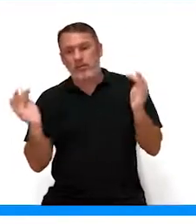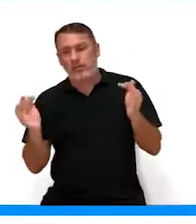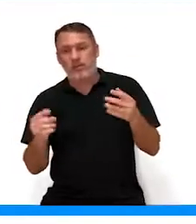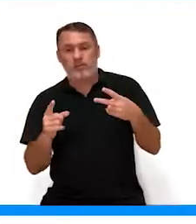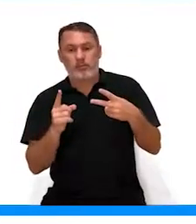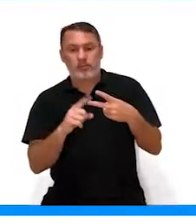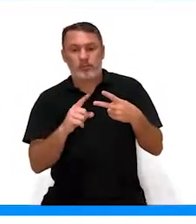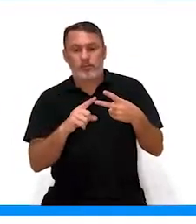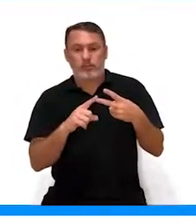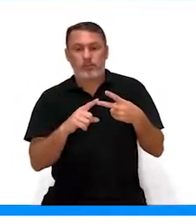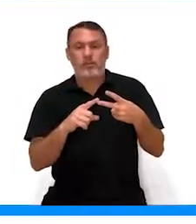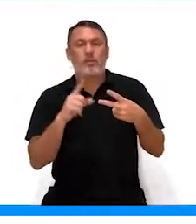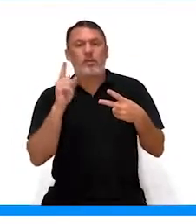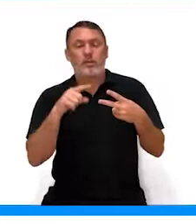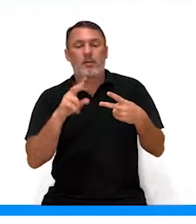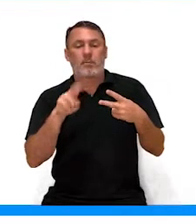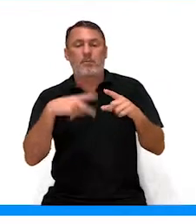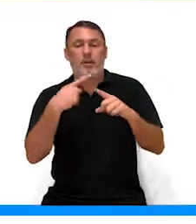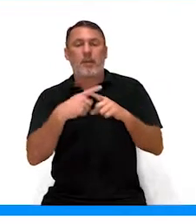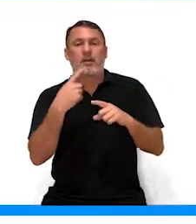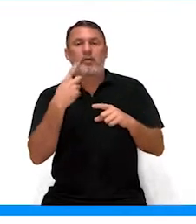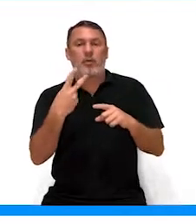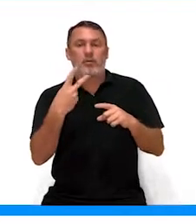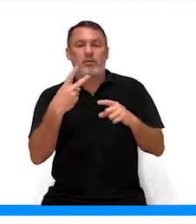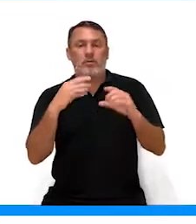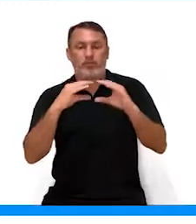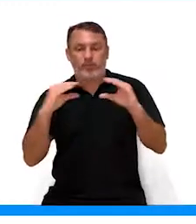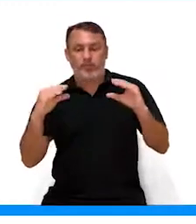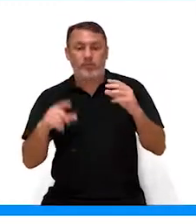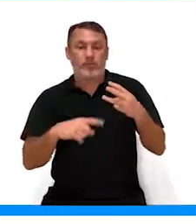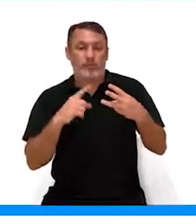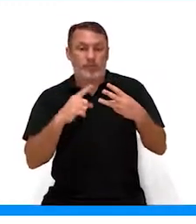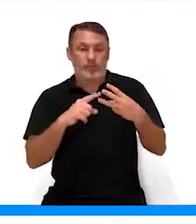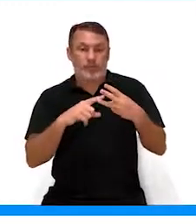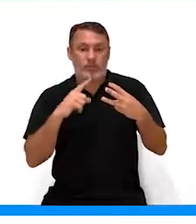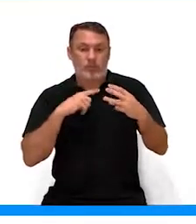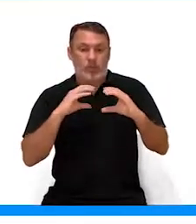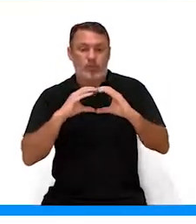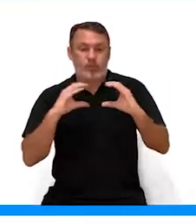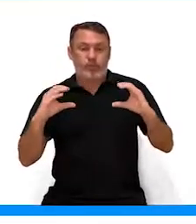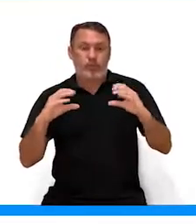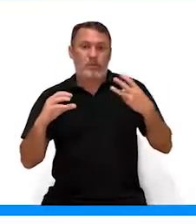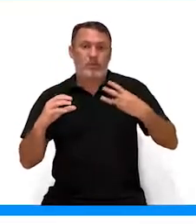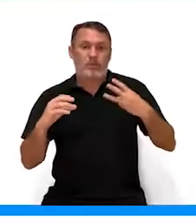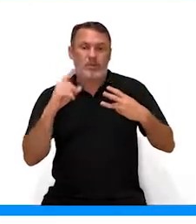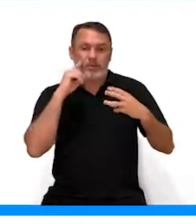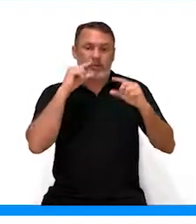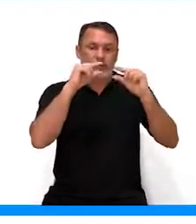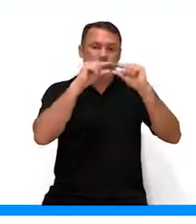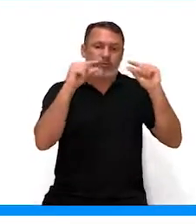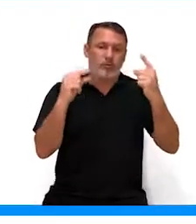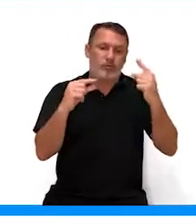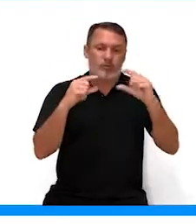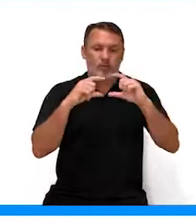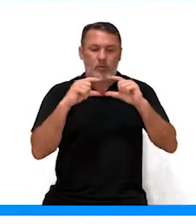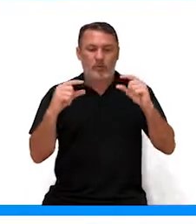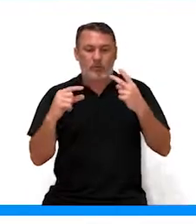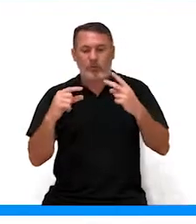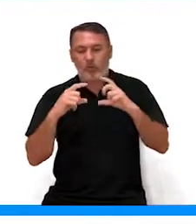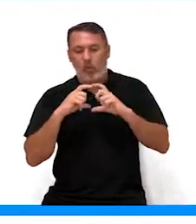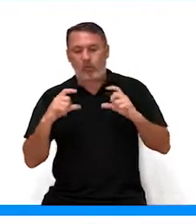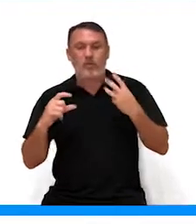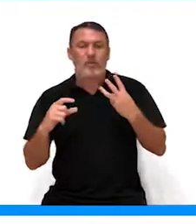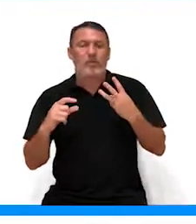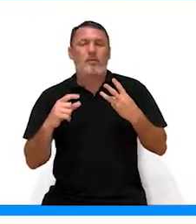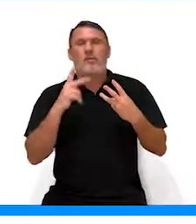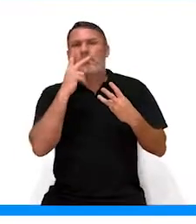simples, que tem uma camada. Epitélio estratificado, que tem mais de uma camada. E o pseudoestratificado